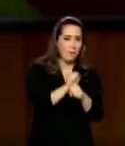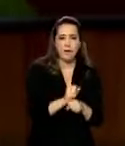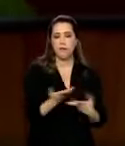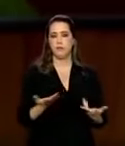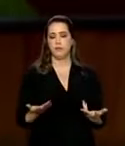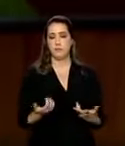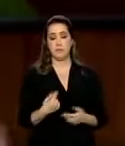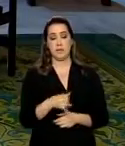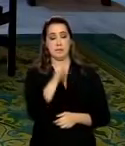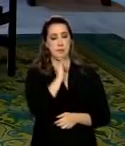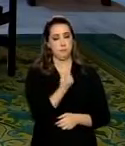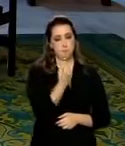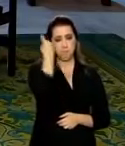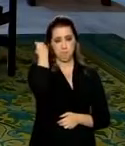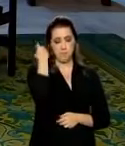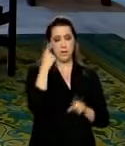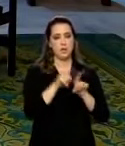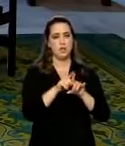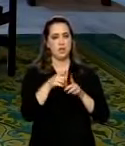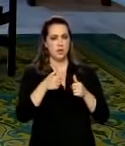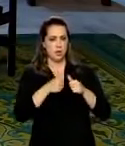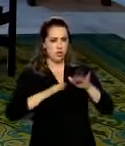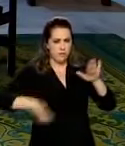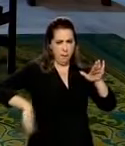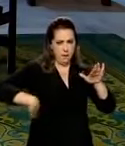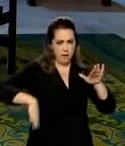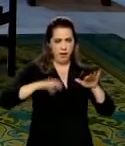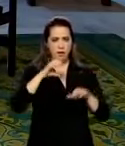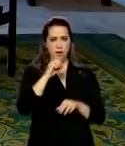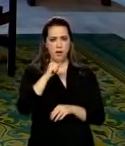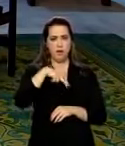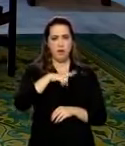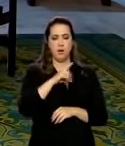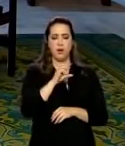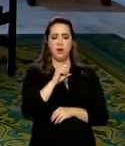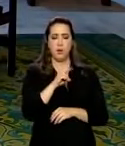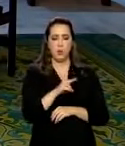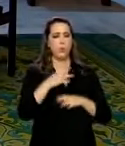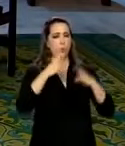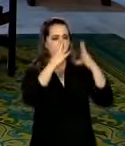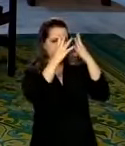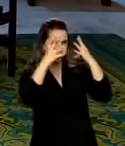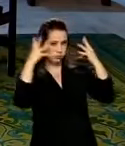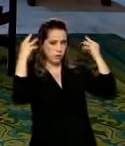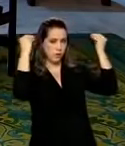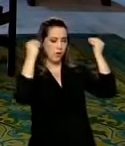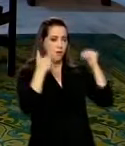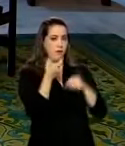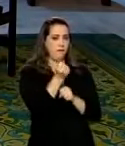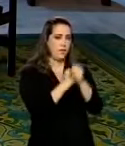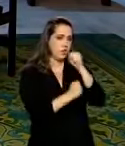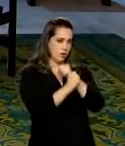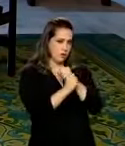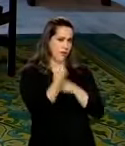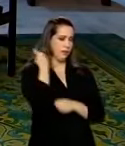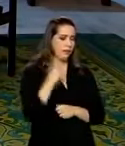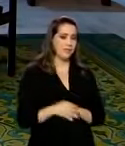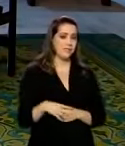20 anos atrás, não sei se você conhece, pelo menos de imagem você deve conhecer. Nós temos um Cancún que é a Baía de Angra, melhor que